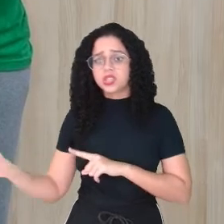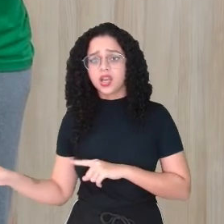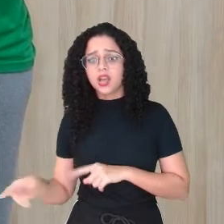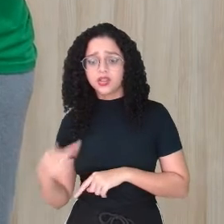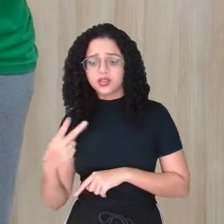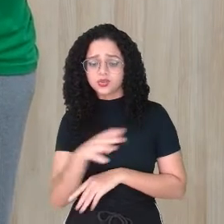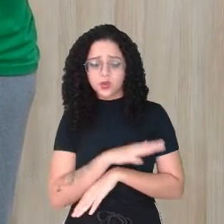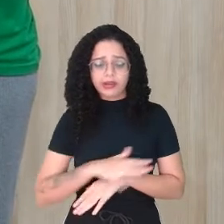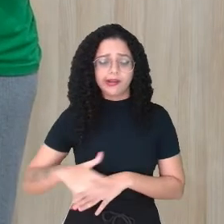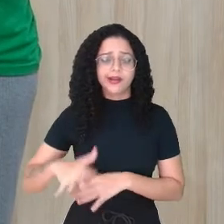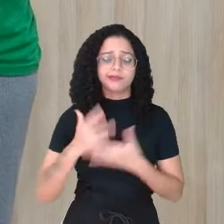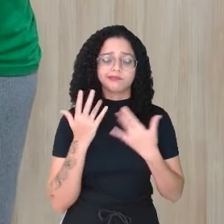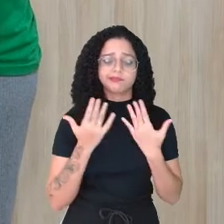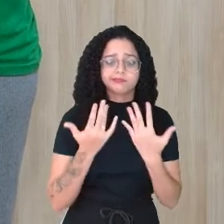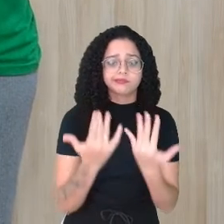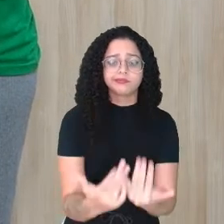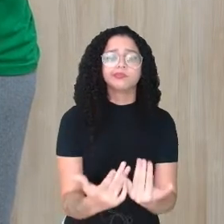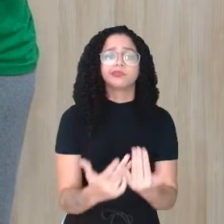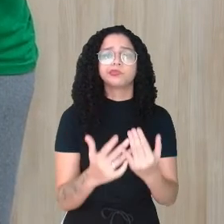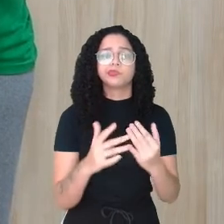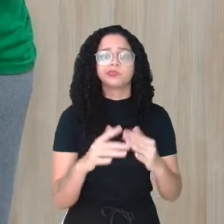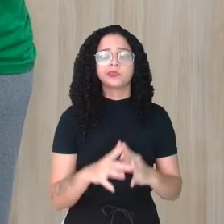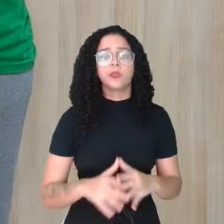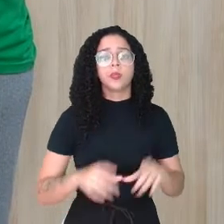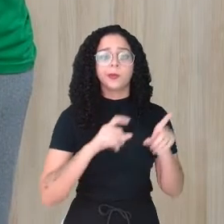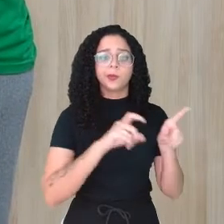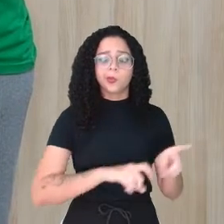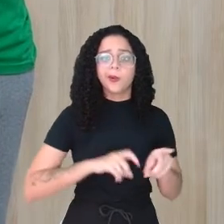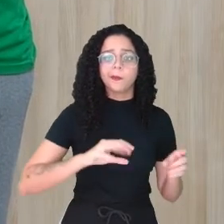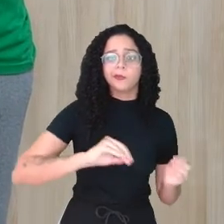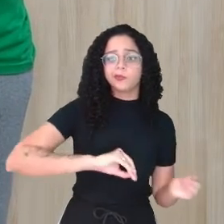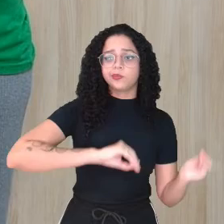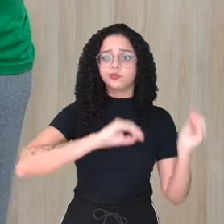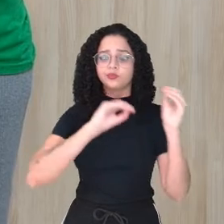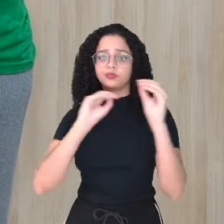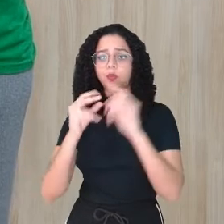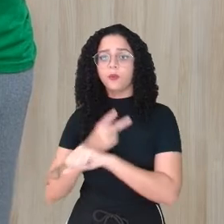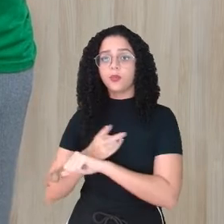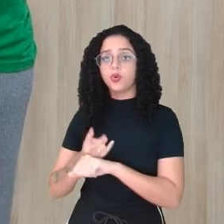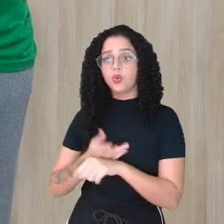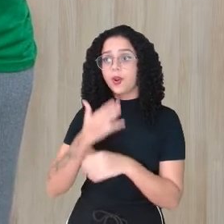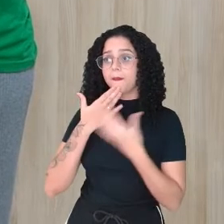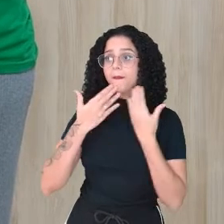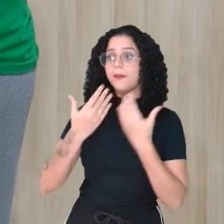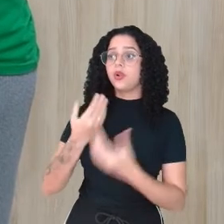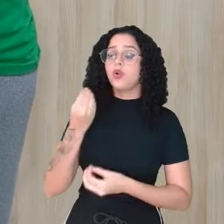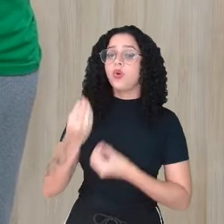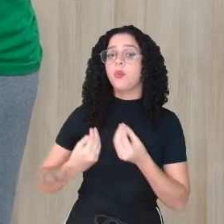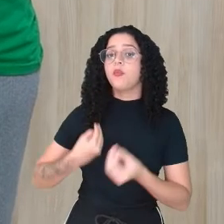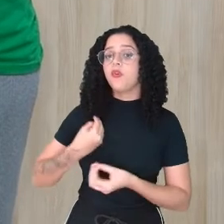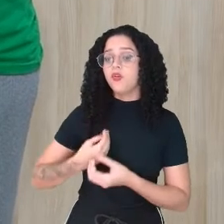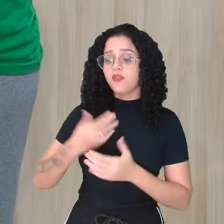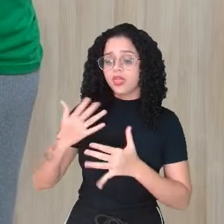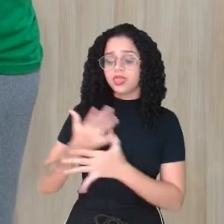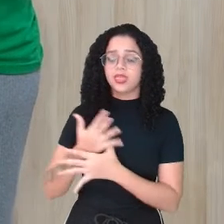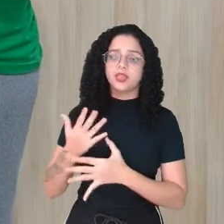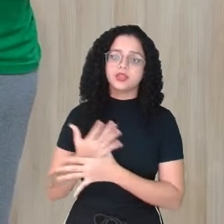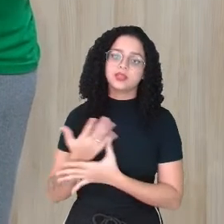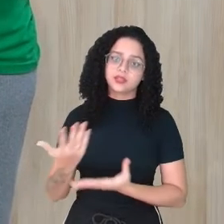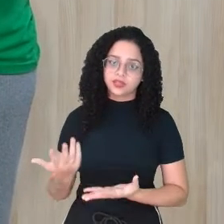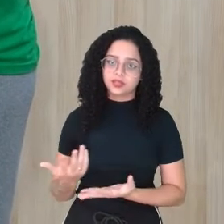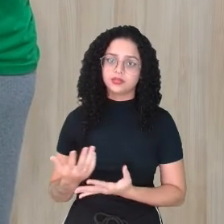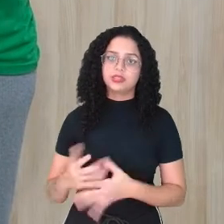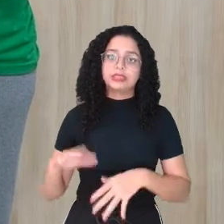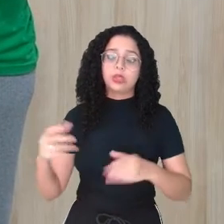sua área, né? Ali do campo para ir procurar melhores condições de vida na cidade, né? Então